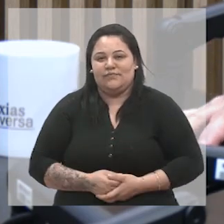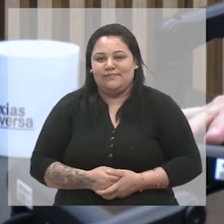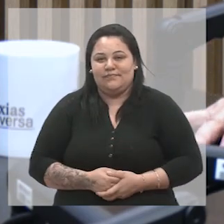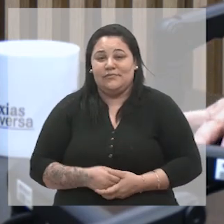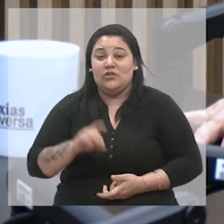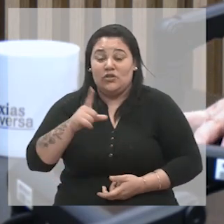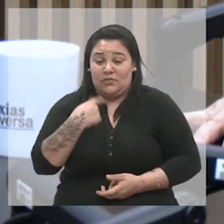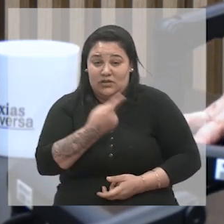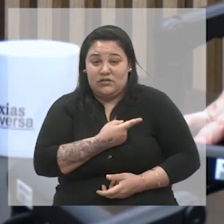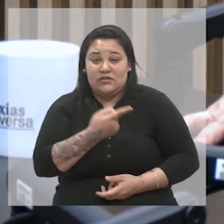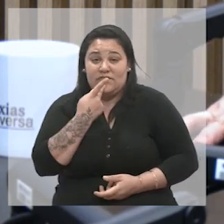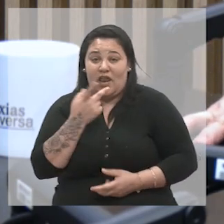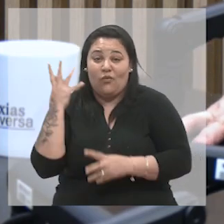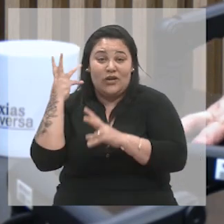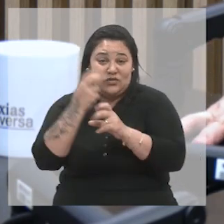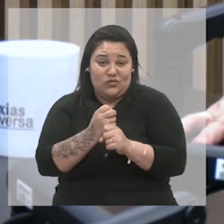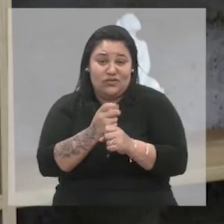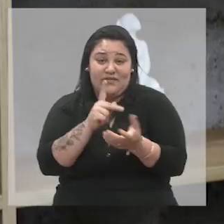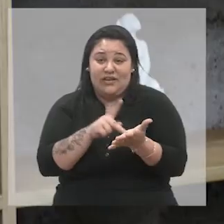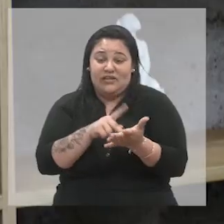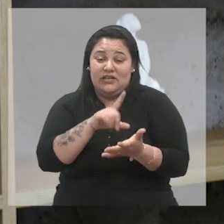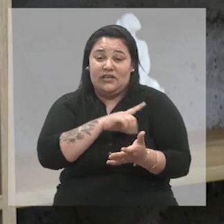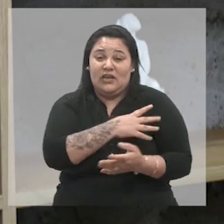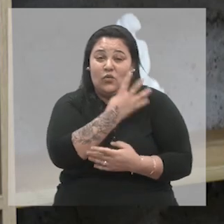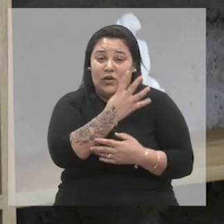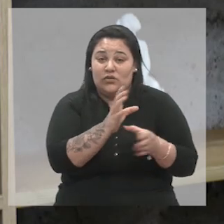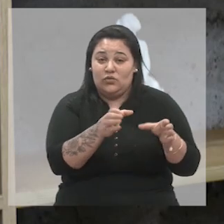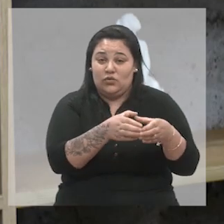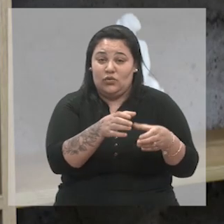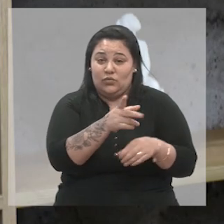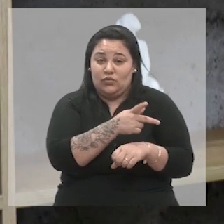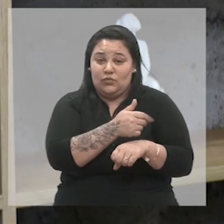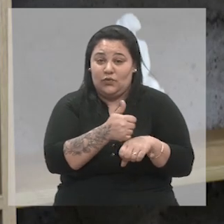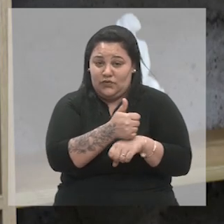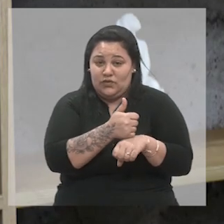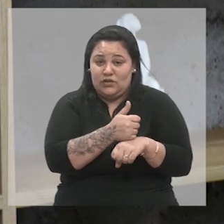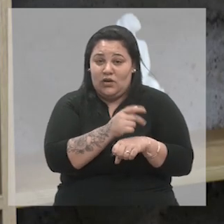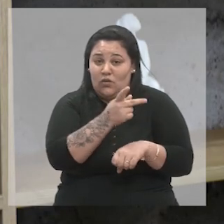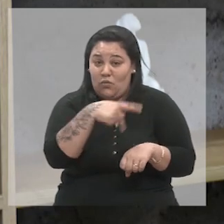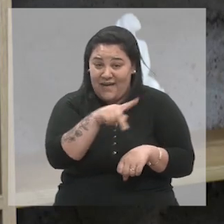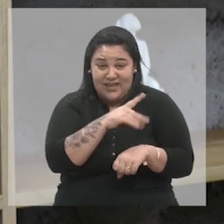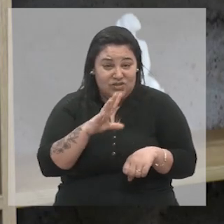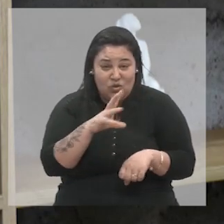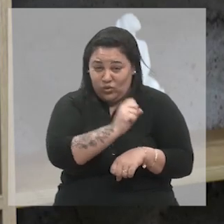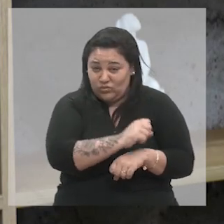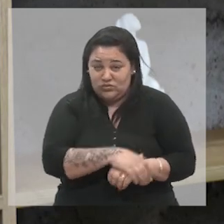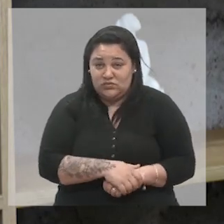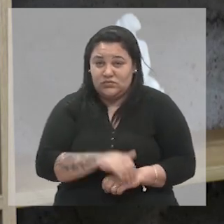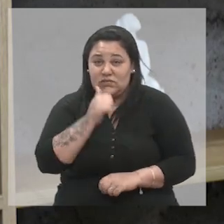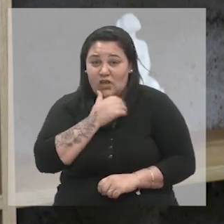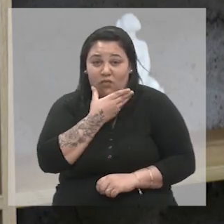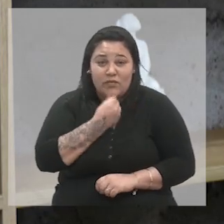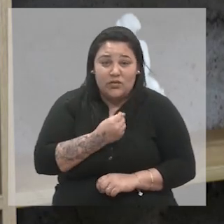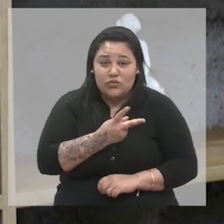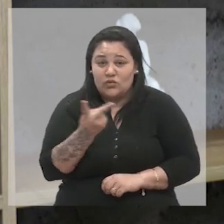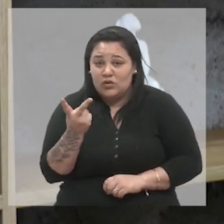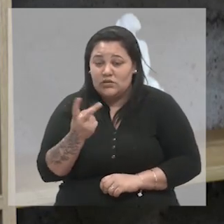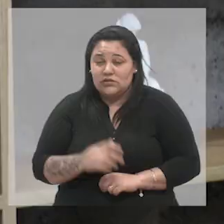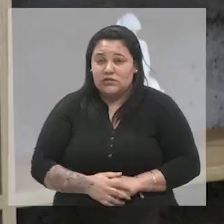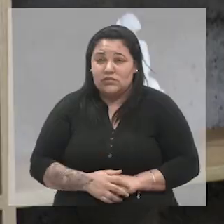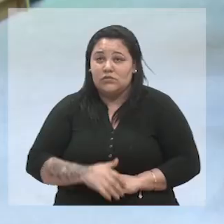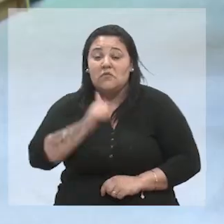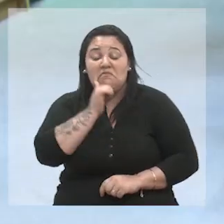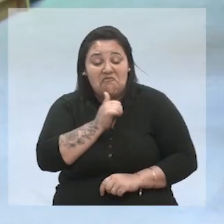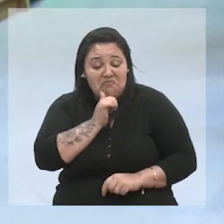realidade mesmo. Então, para a gente falar, um resumo, são 4 equipes profissionais no país todo. Isso no masculino e no feminino ou só no masculino?